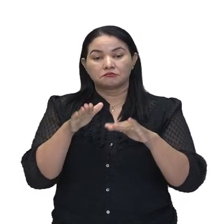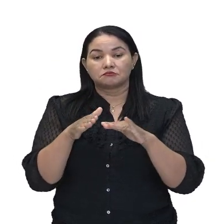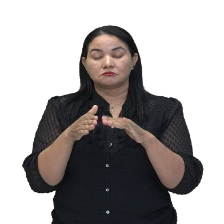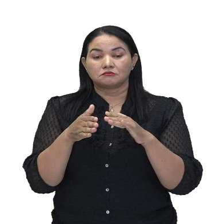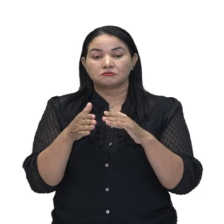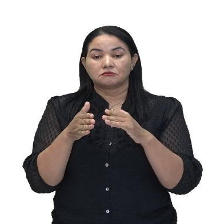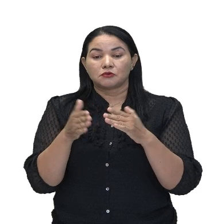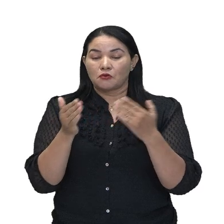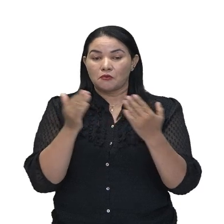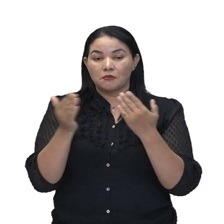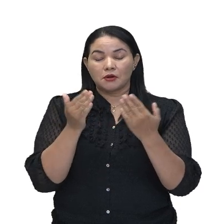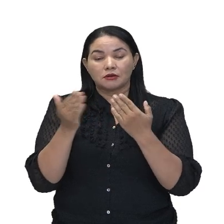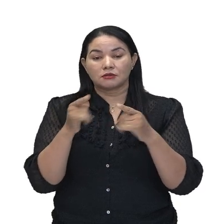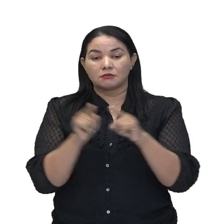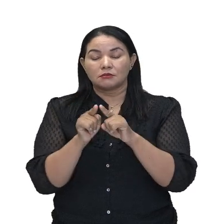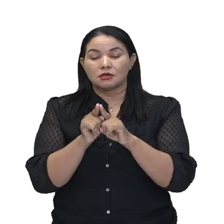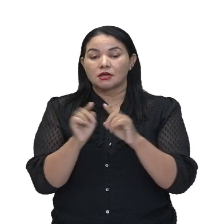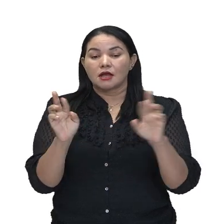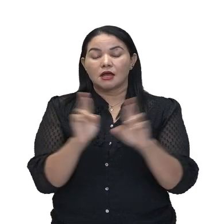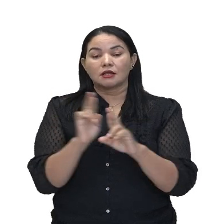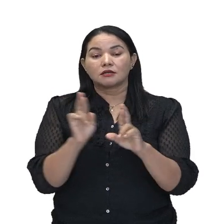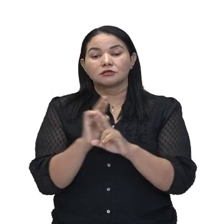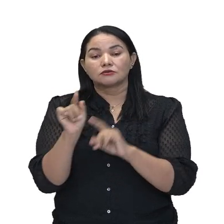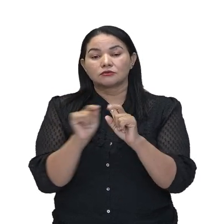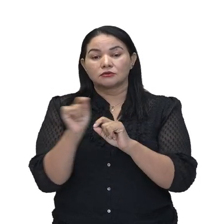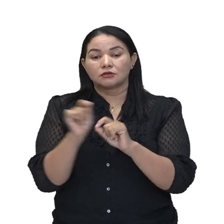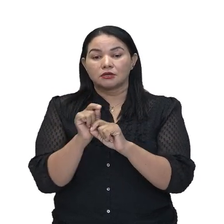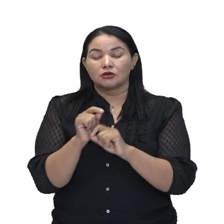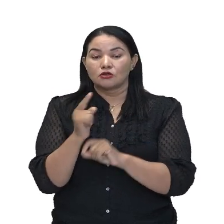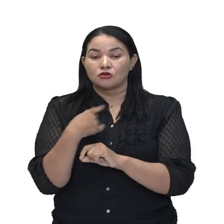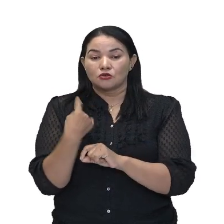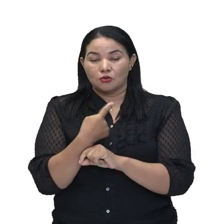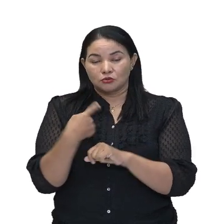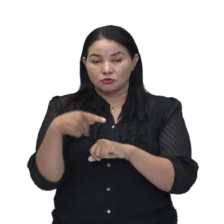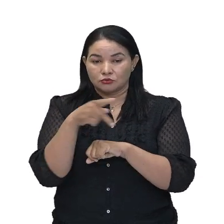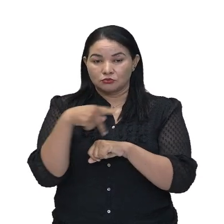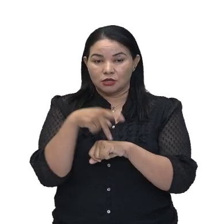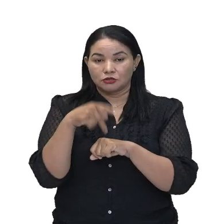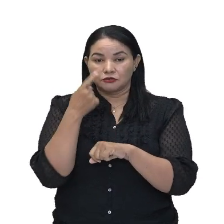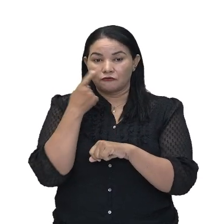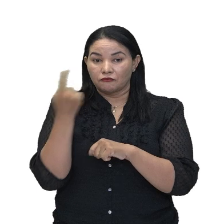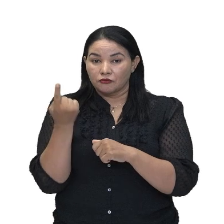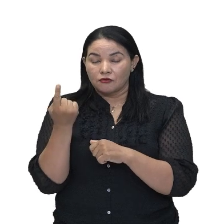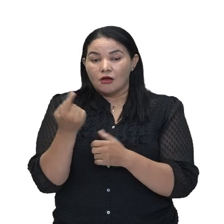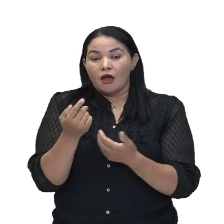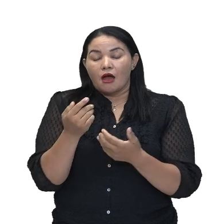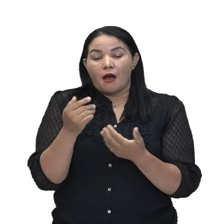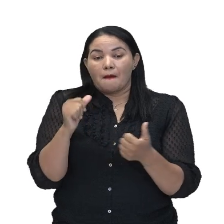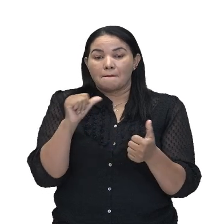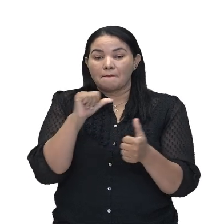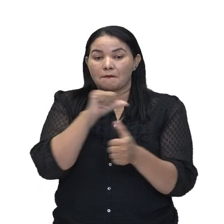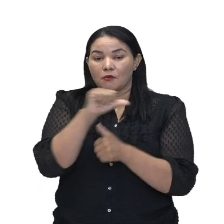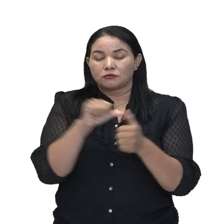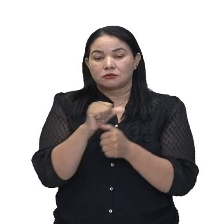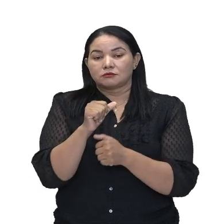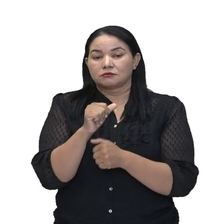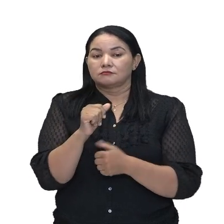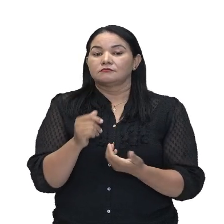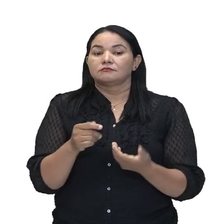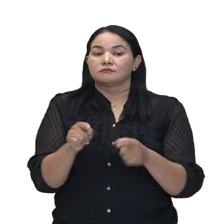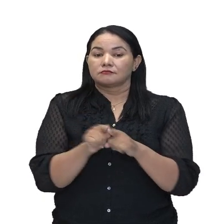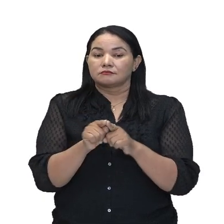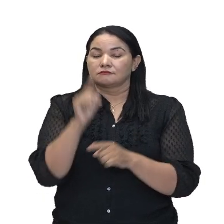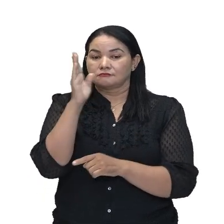ao nosso país, né? Que também acaba, olha só como a gente observa o do Brasil, que também já está quase